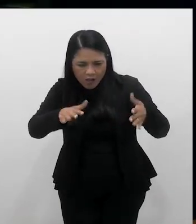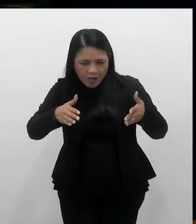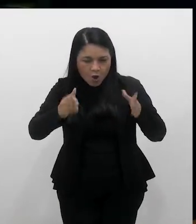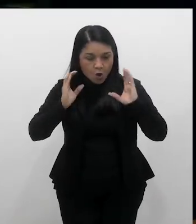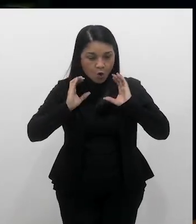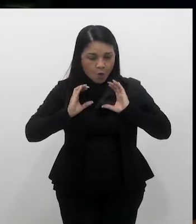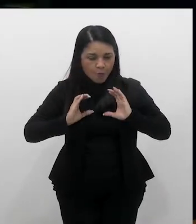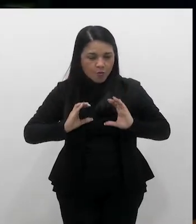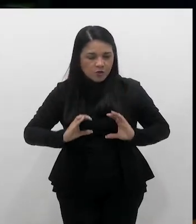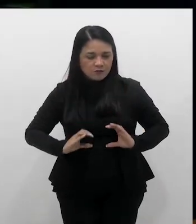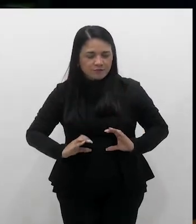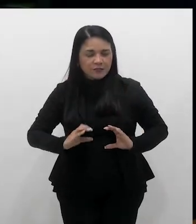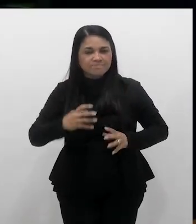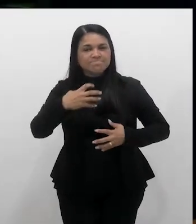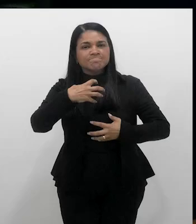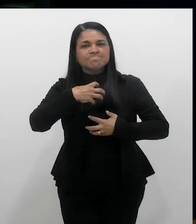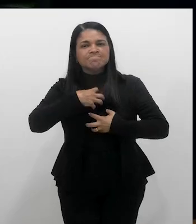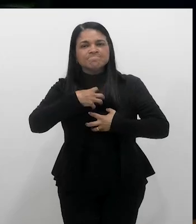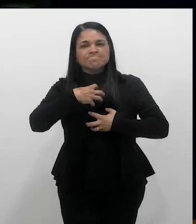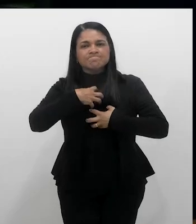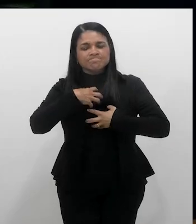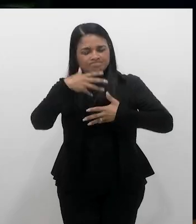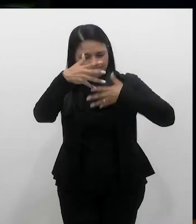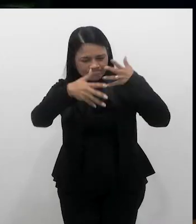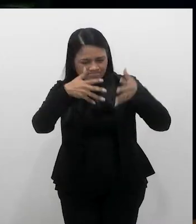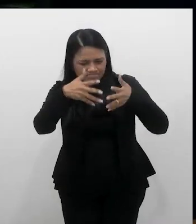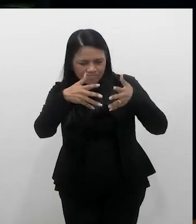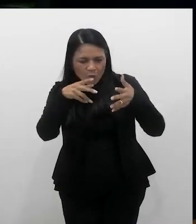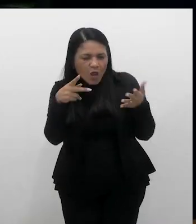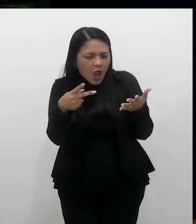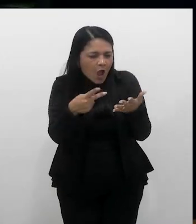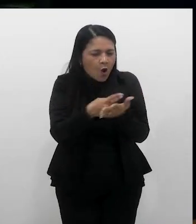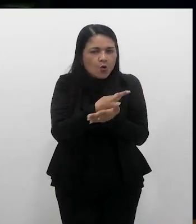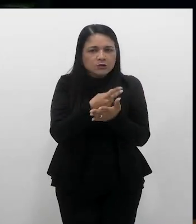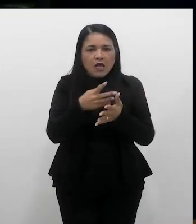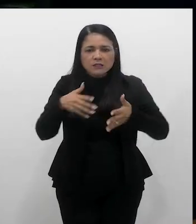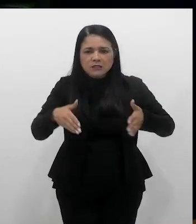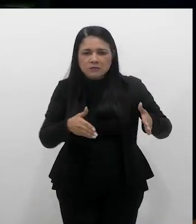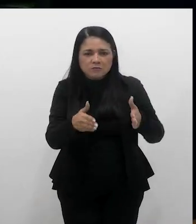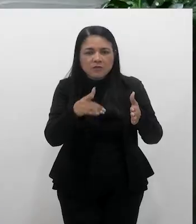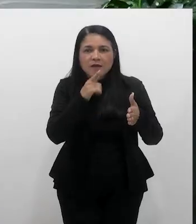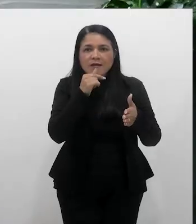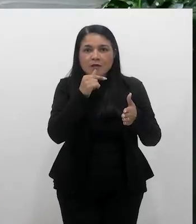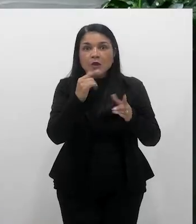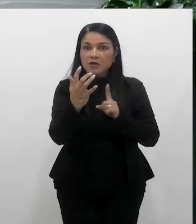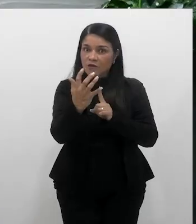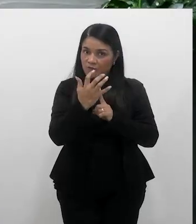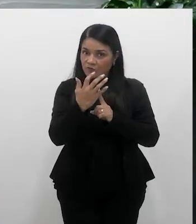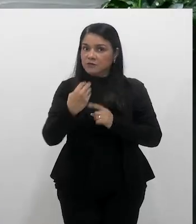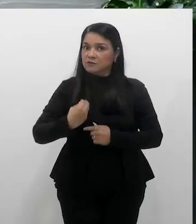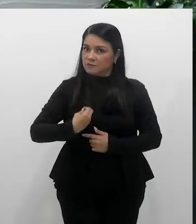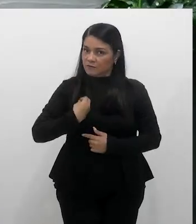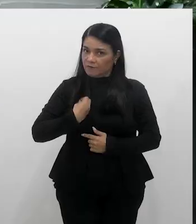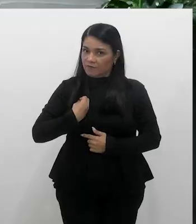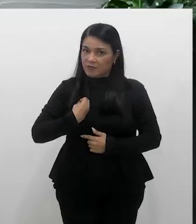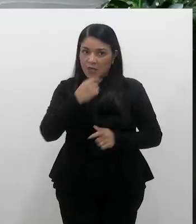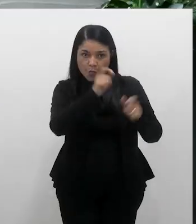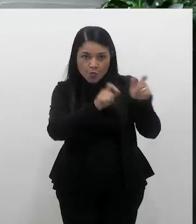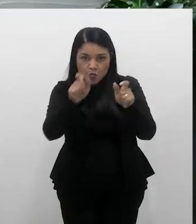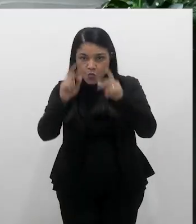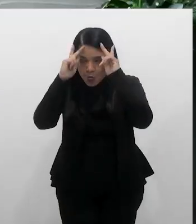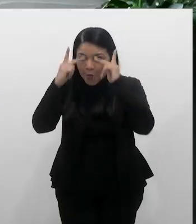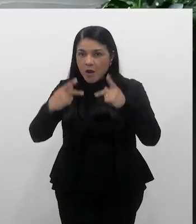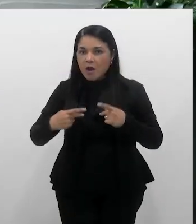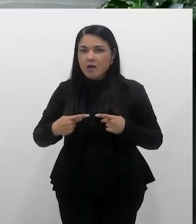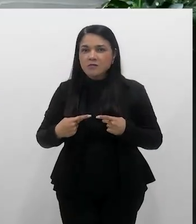determinado comportamento e que, portanto, cabe a gente escutar o que está acontecendo com o rio. Que influencia a vida. Que influencia a vida,